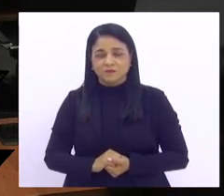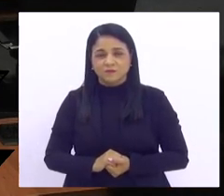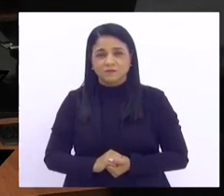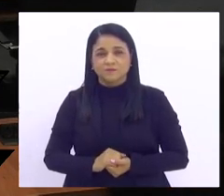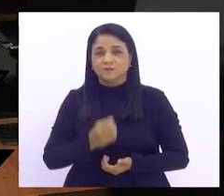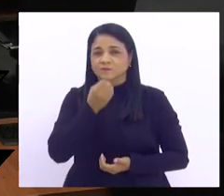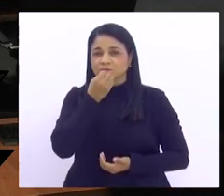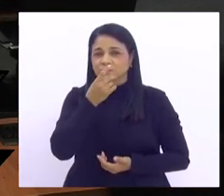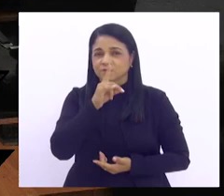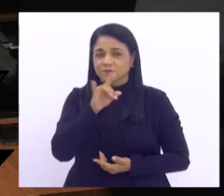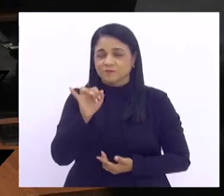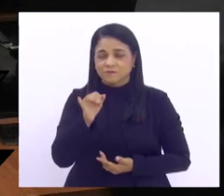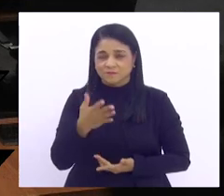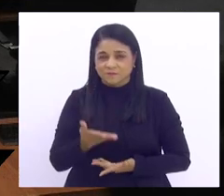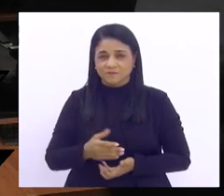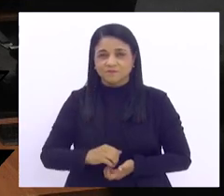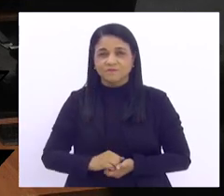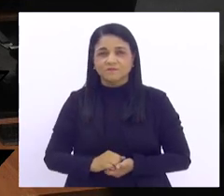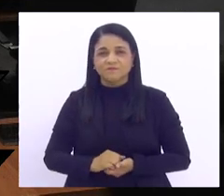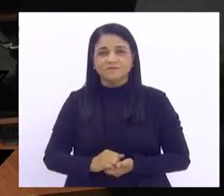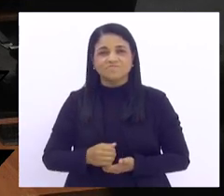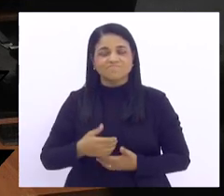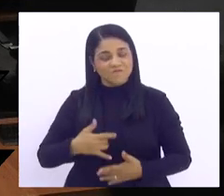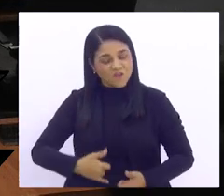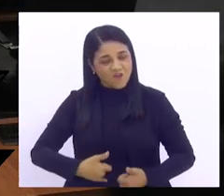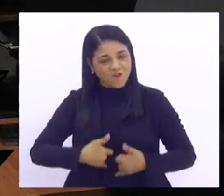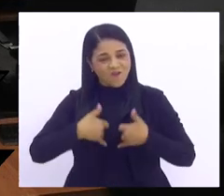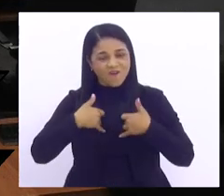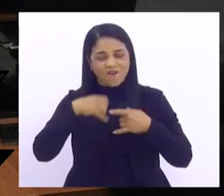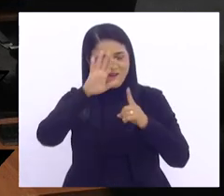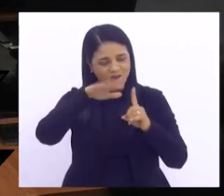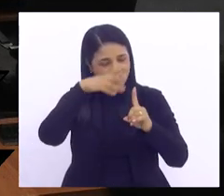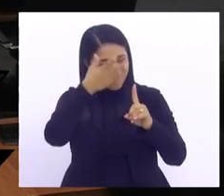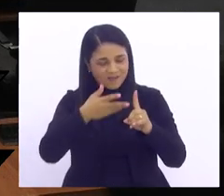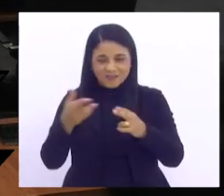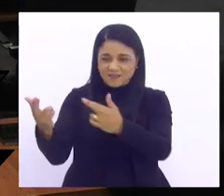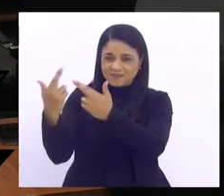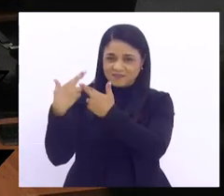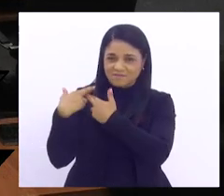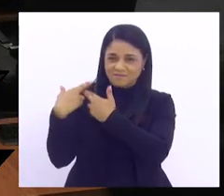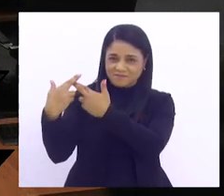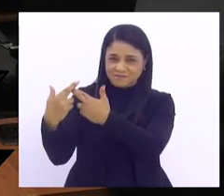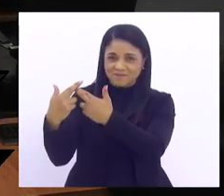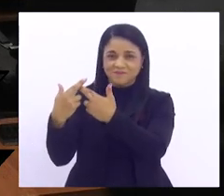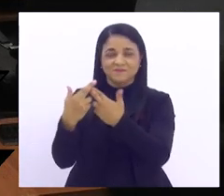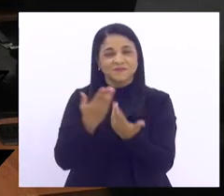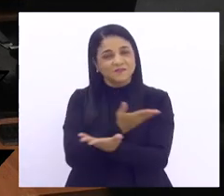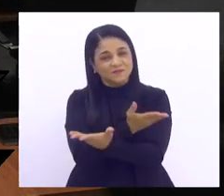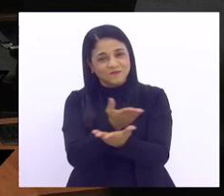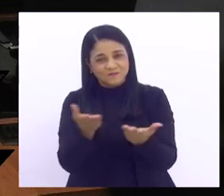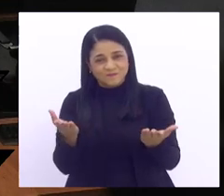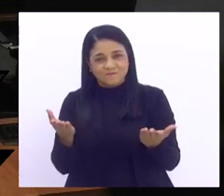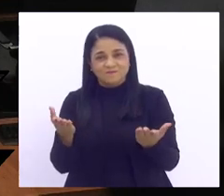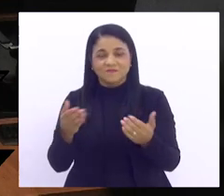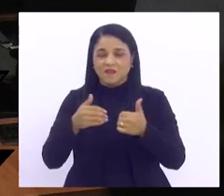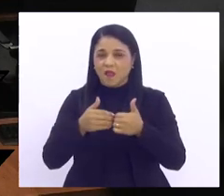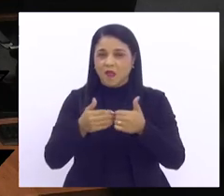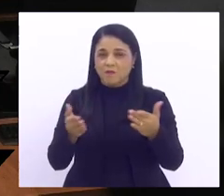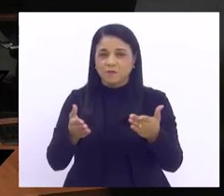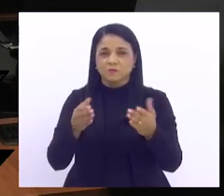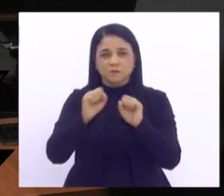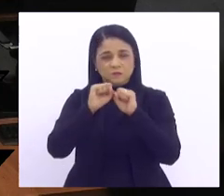Bom dia. É com grande honra e responsabilidade que me dirijo a todos vocês na abertura